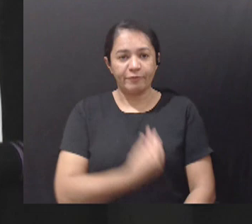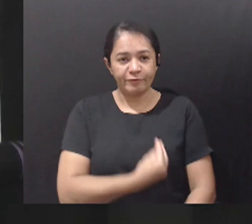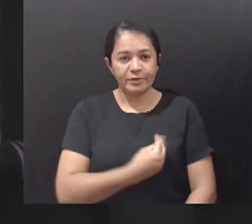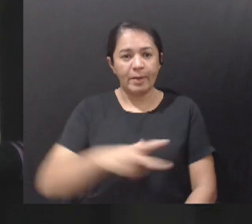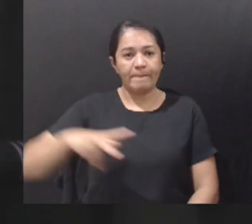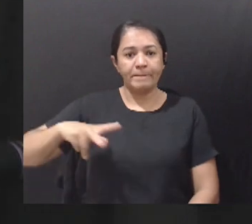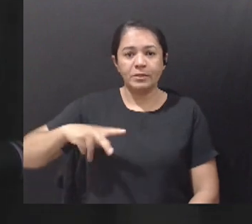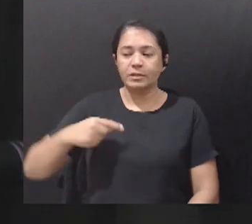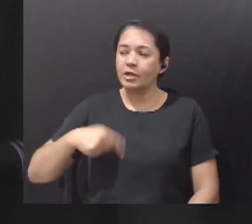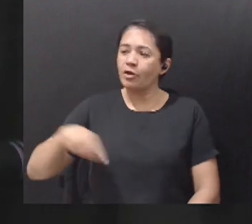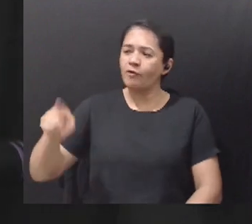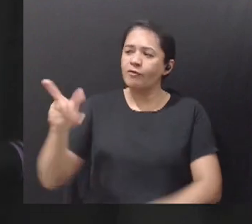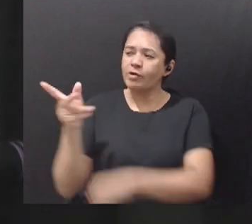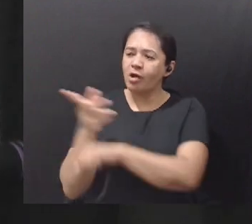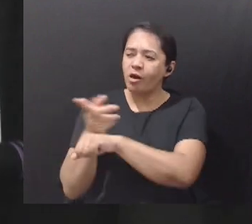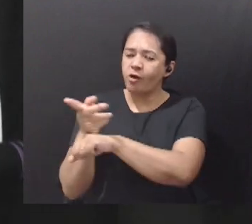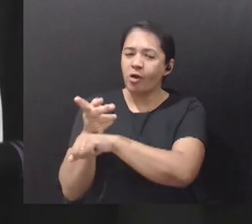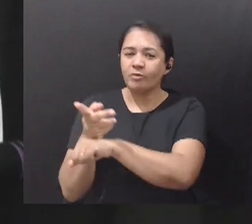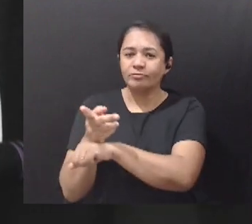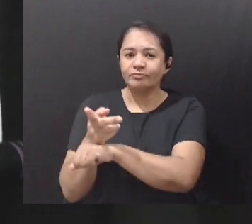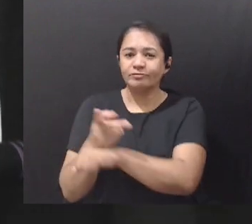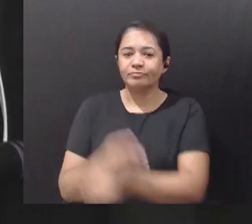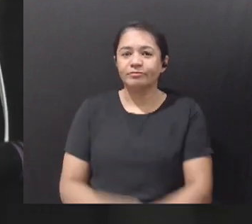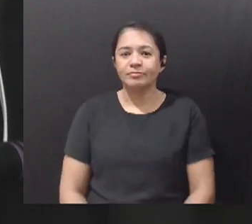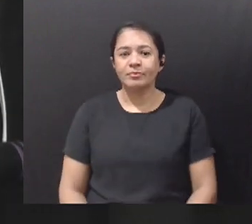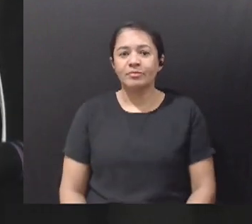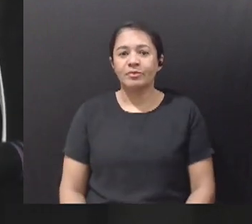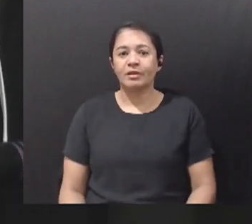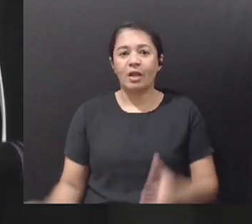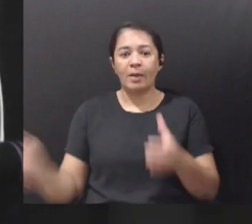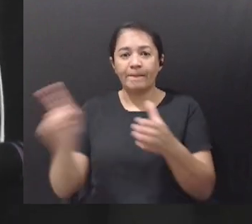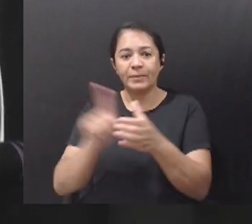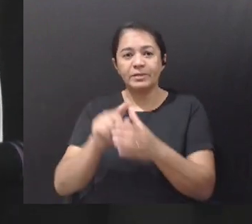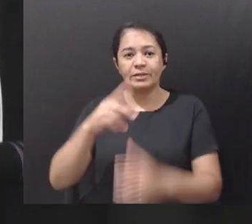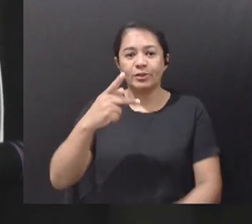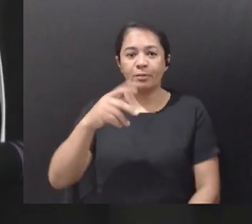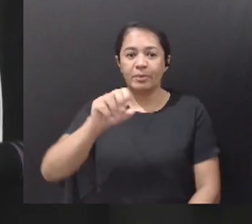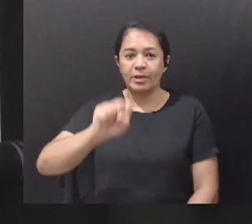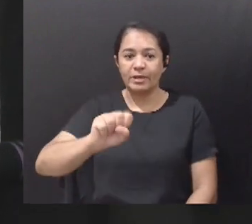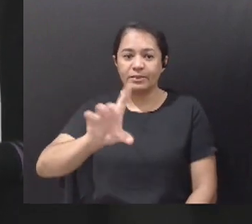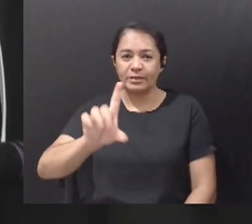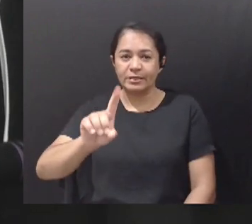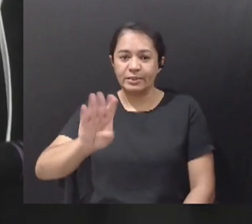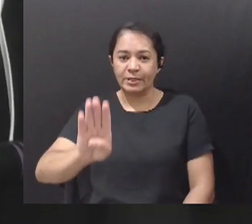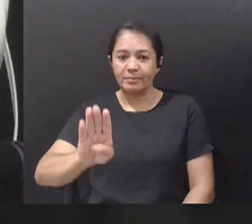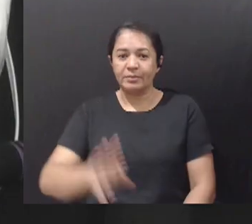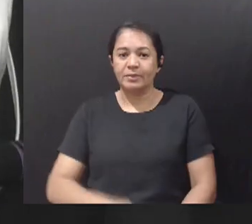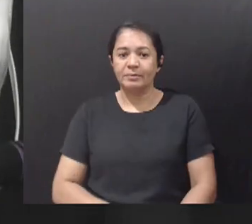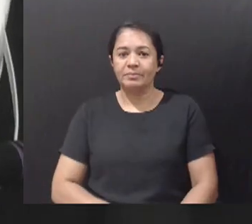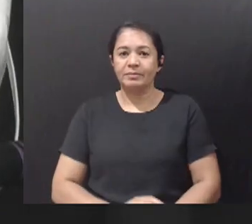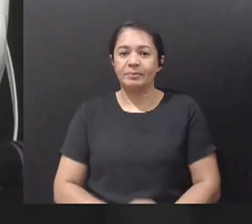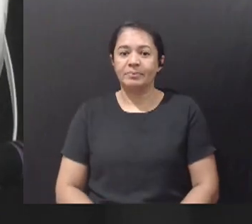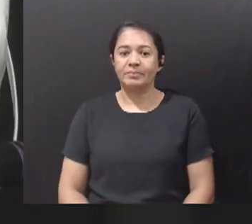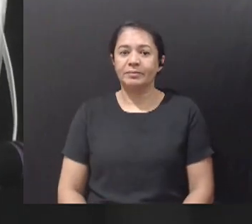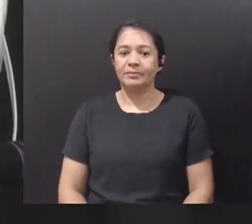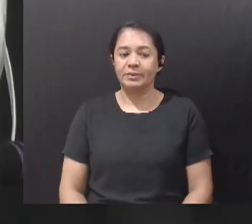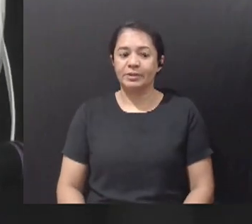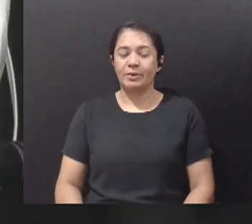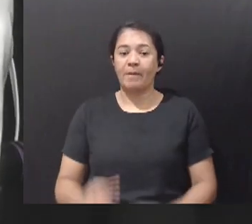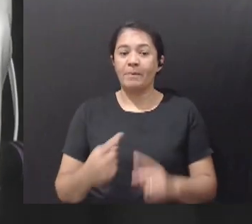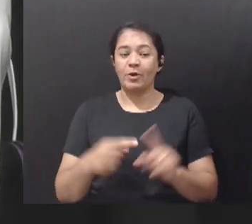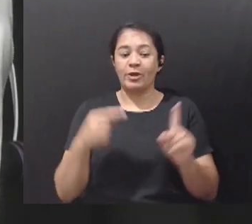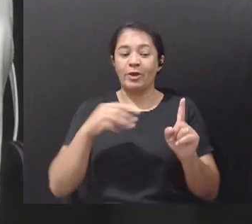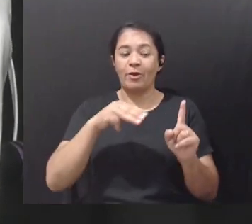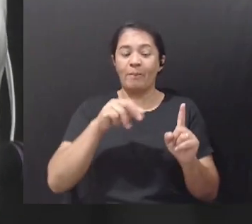atrás. Me filiei àquela época no PSDB, que estava iniciando, para onde ele tinha ido. Né? Lá atrás, quando ele saiu de um